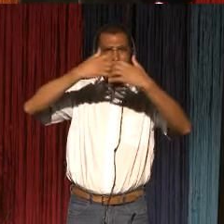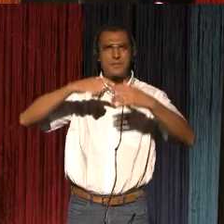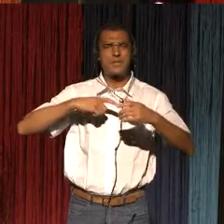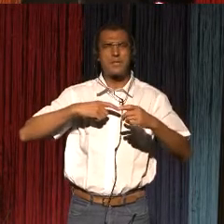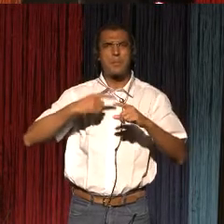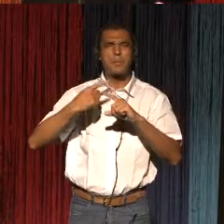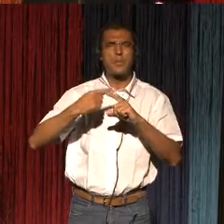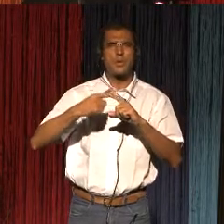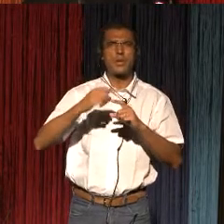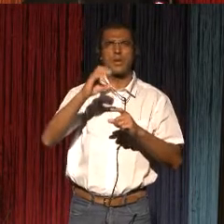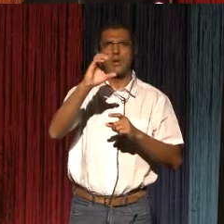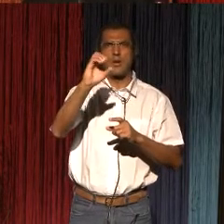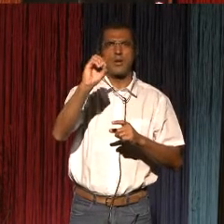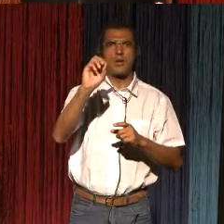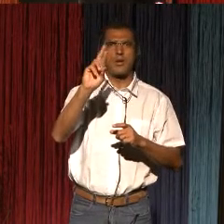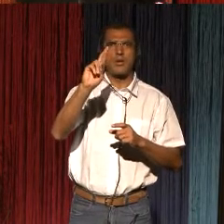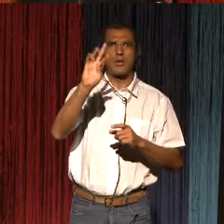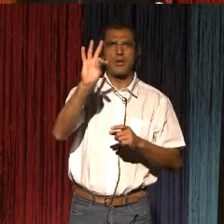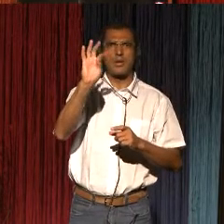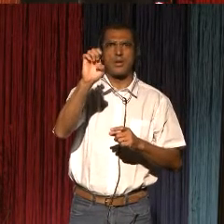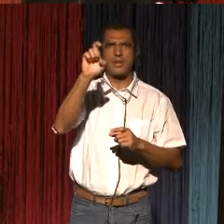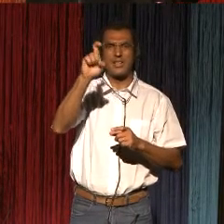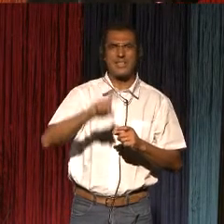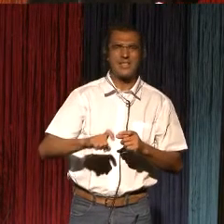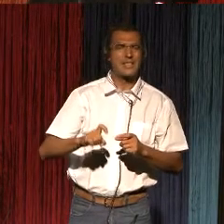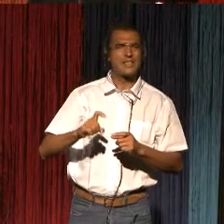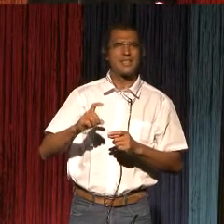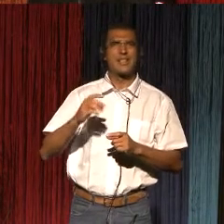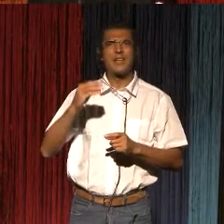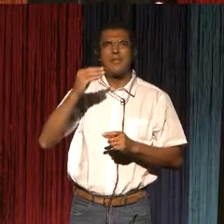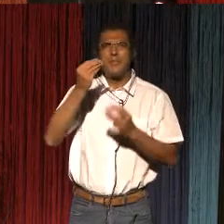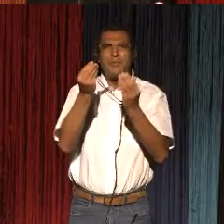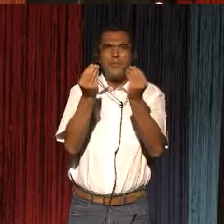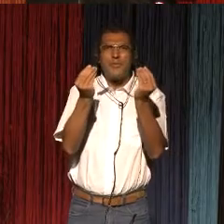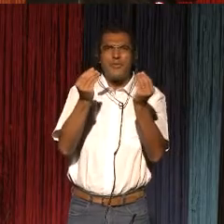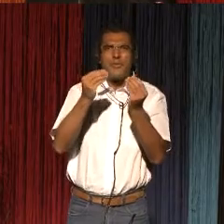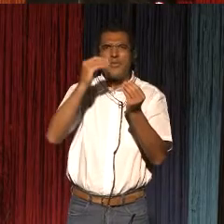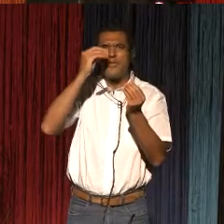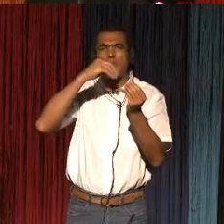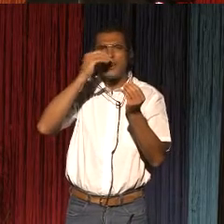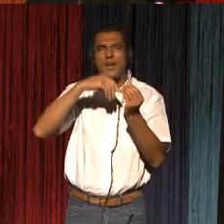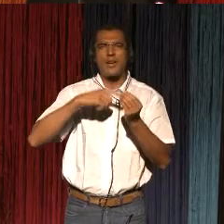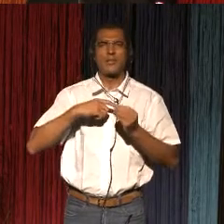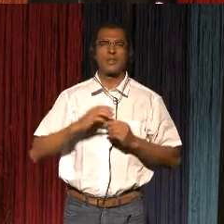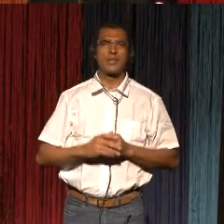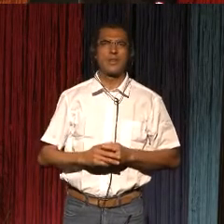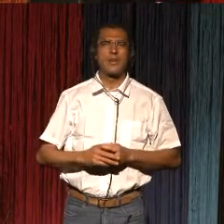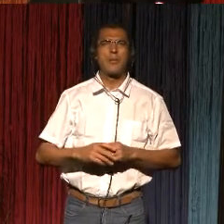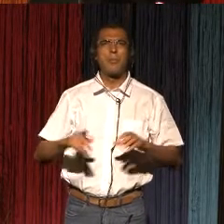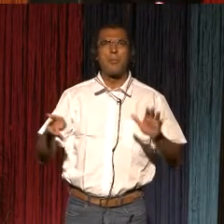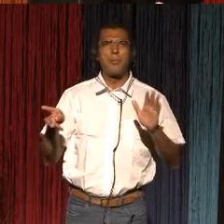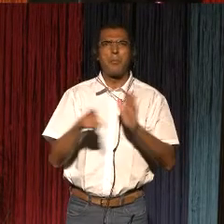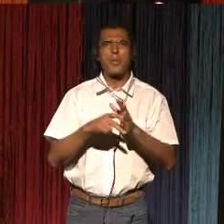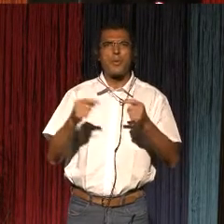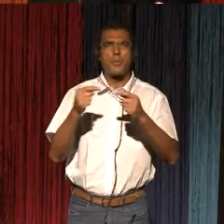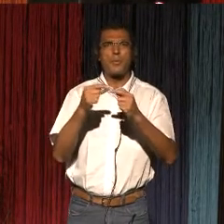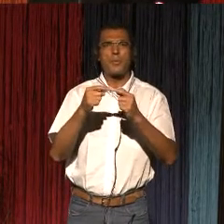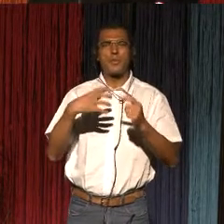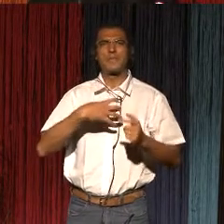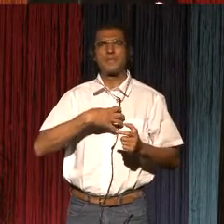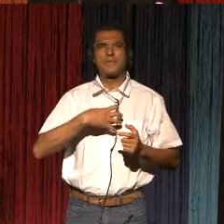córtex pré-frontal é tão vulnerável ao efeito do estresse. Aqui é um exemplo. Nós temos o